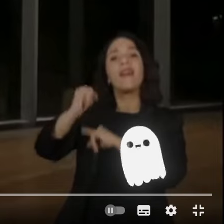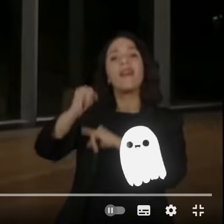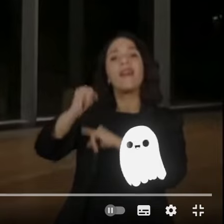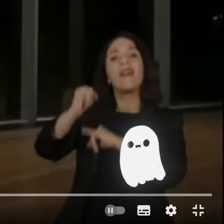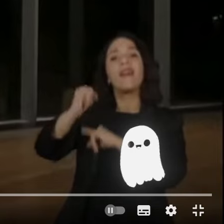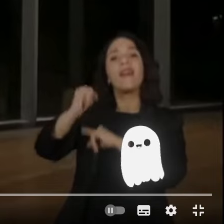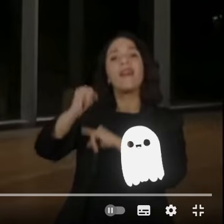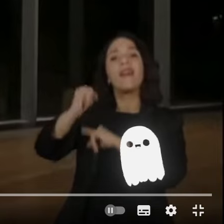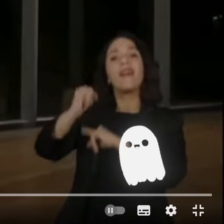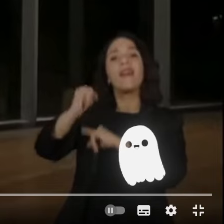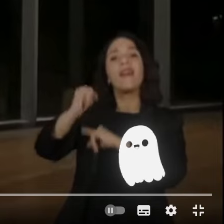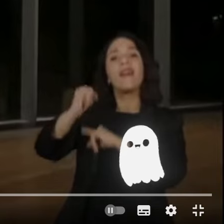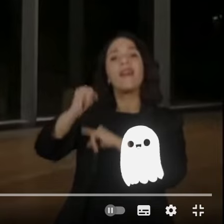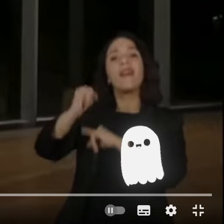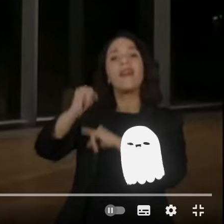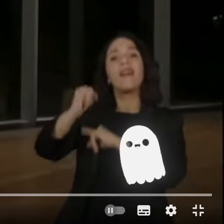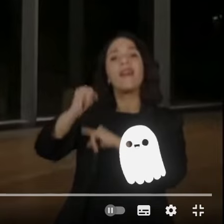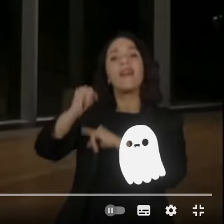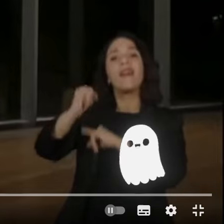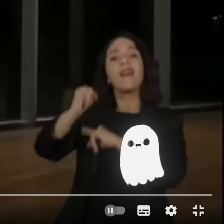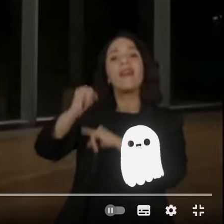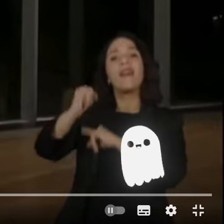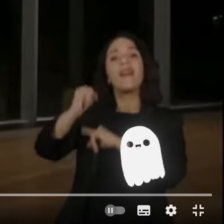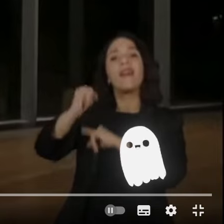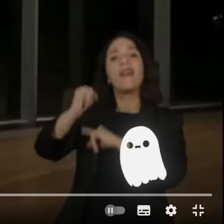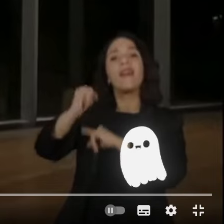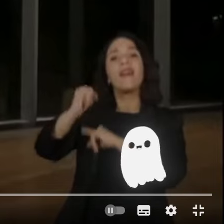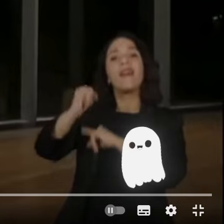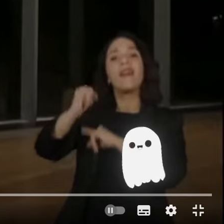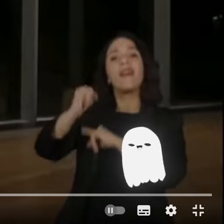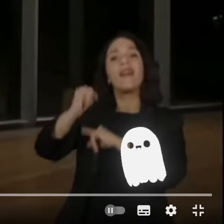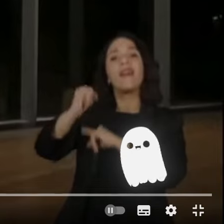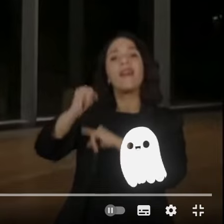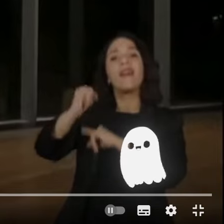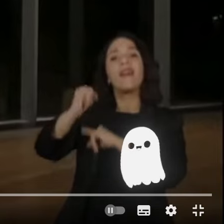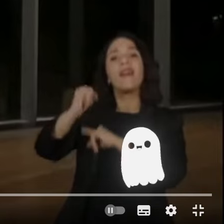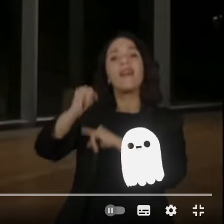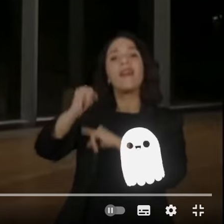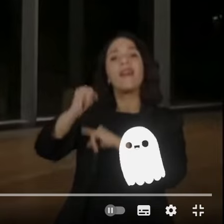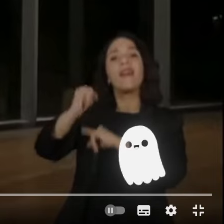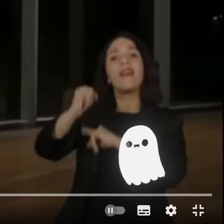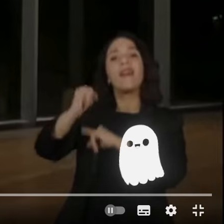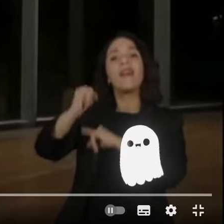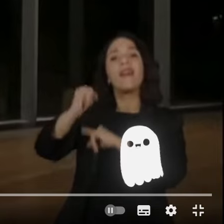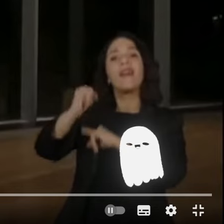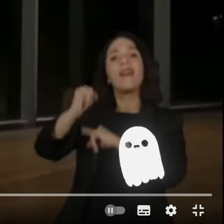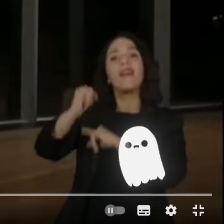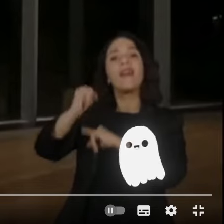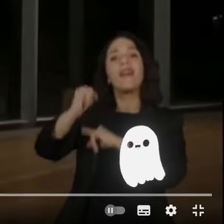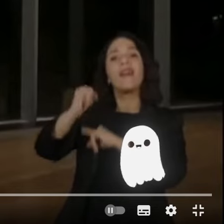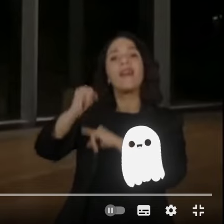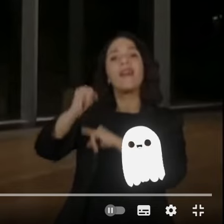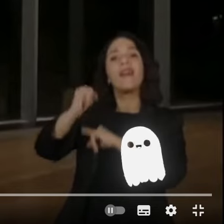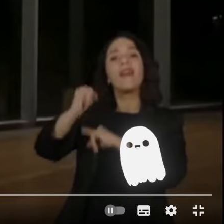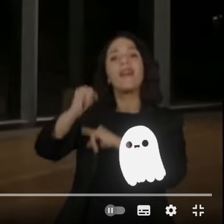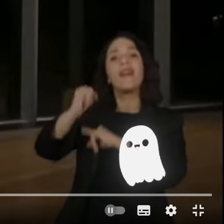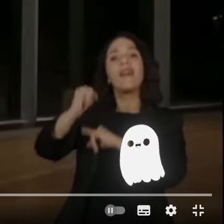nada. Oi mãe, tudo bem? Cheguei de um aniversário, desculpa entrar. Eu tinha 13 anos. Um bolo de